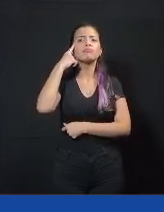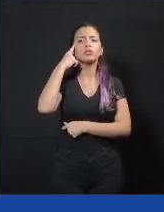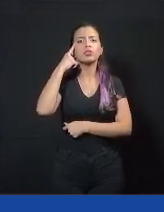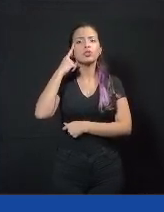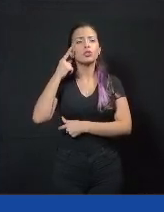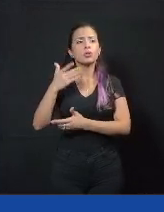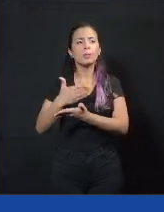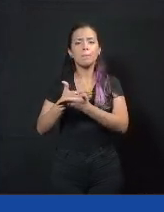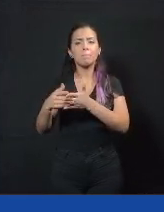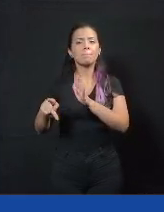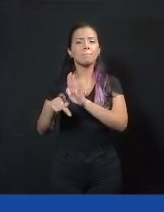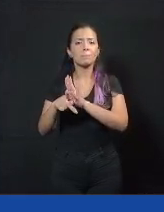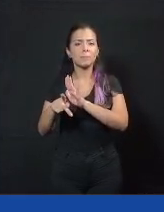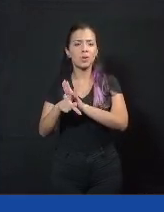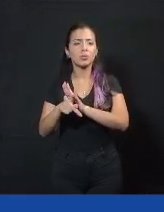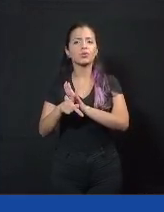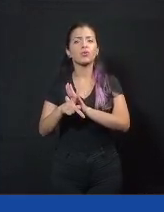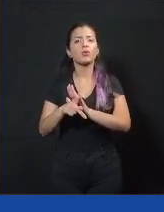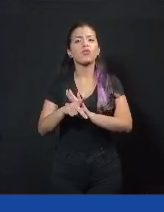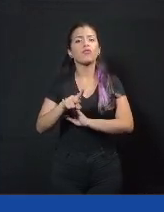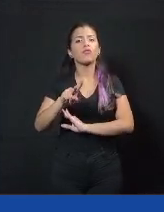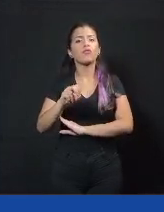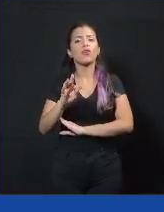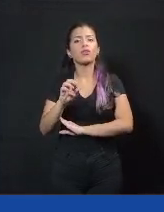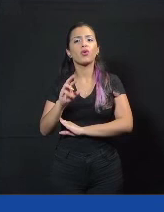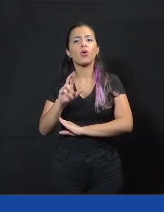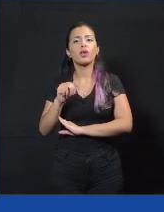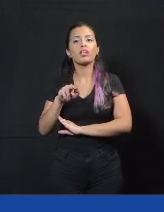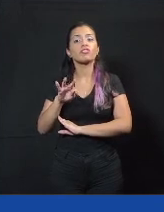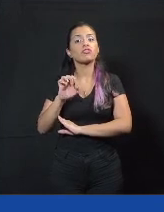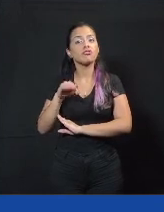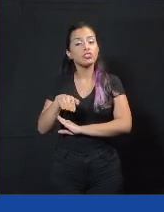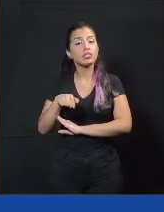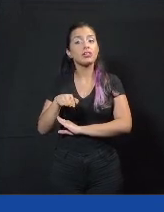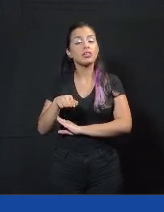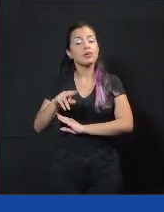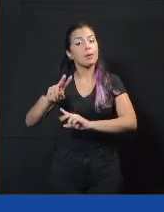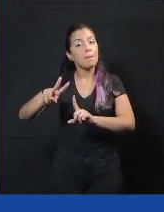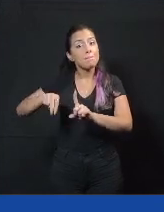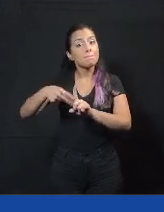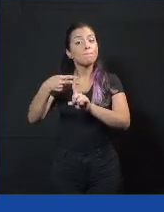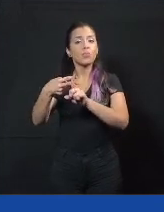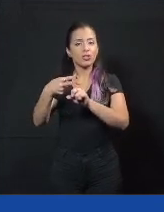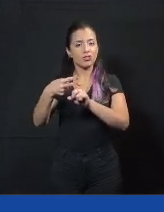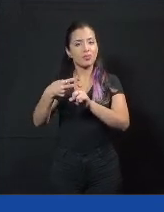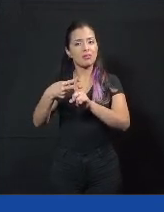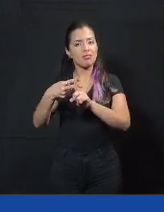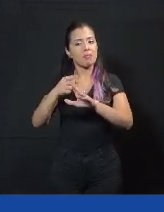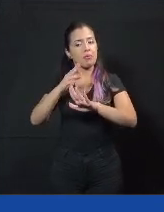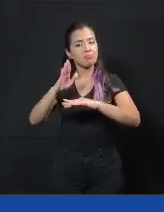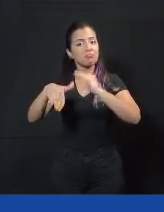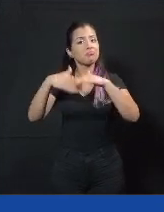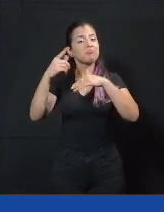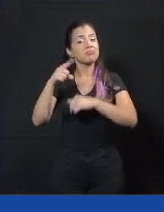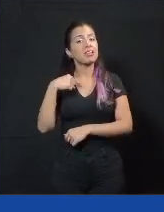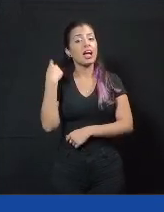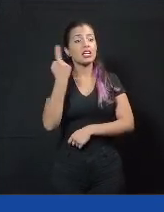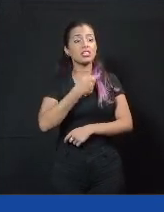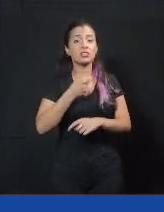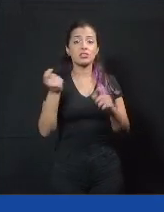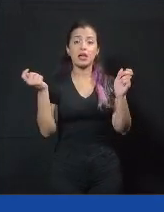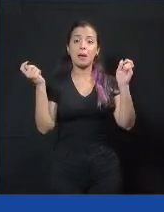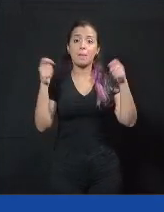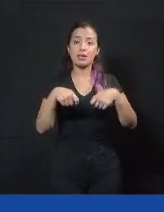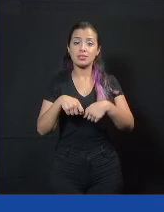Instituto Votorantim, se multiplique no sentido de que possamos, de fato, alcançar aquilo que o ministro Luiz